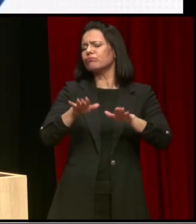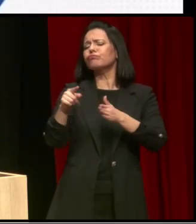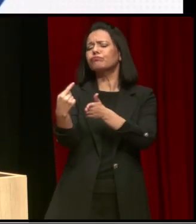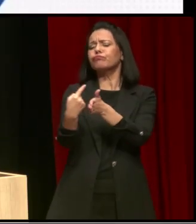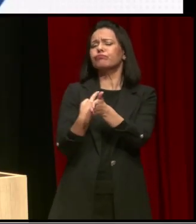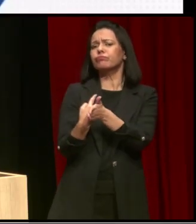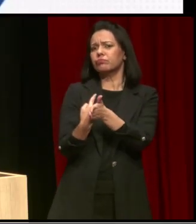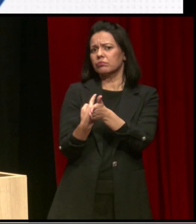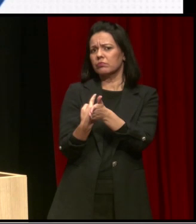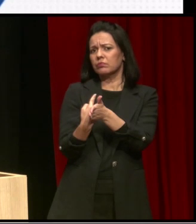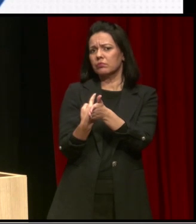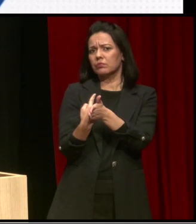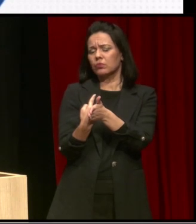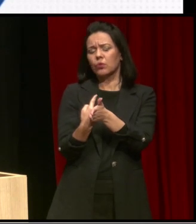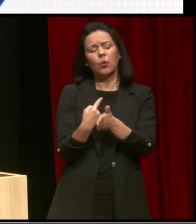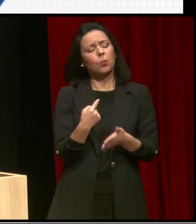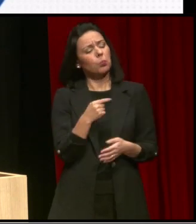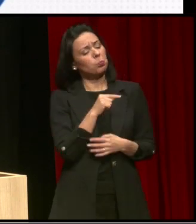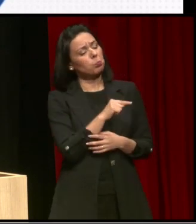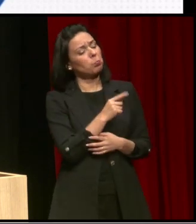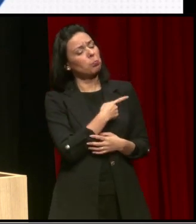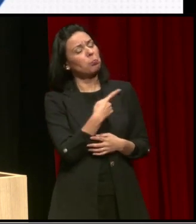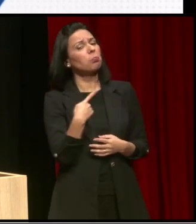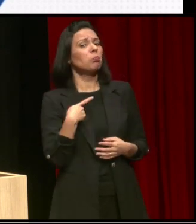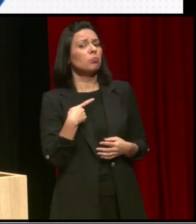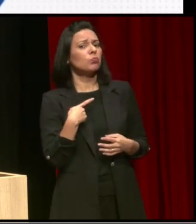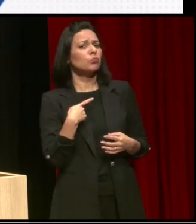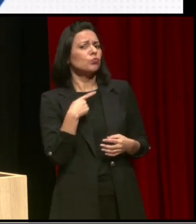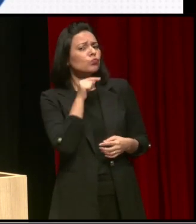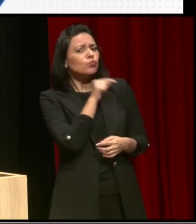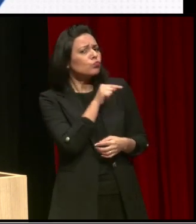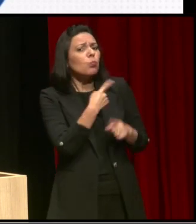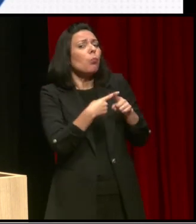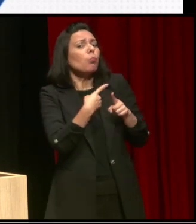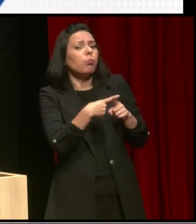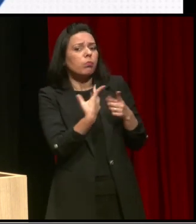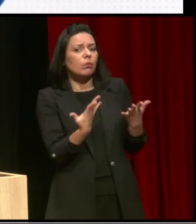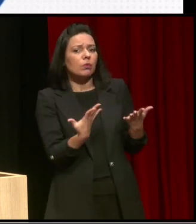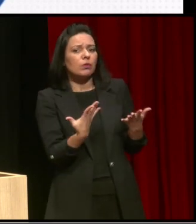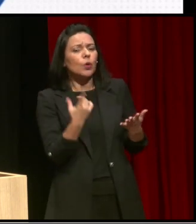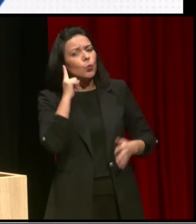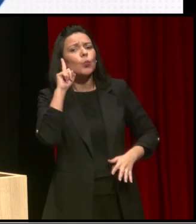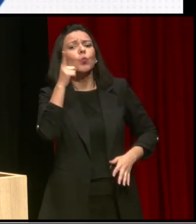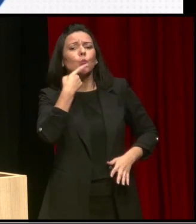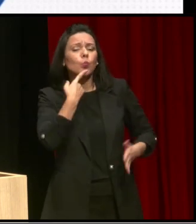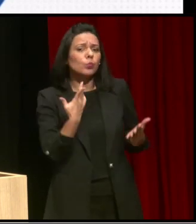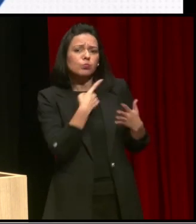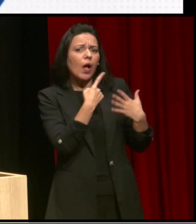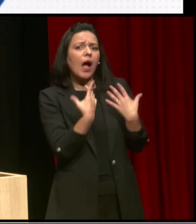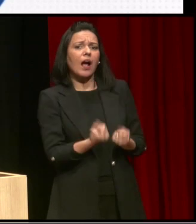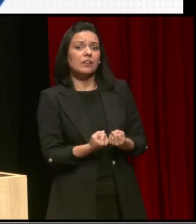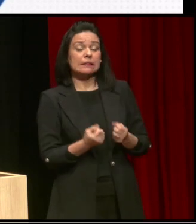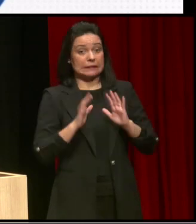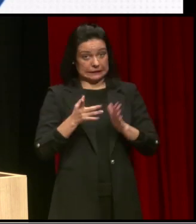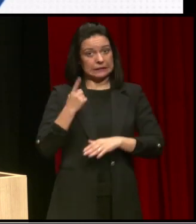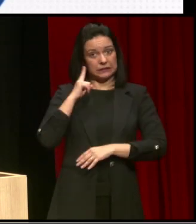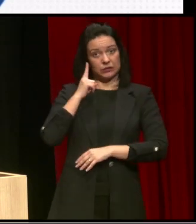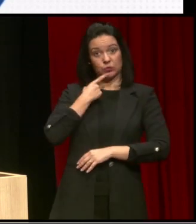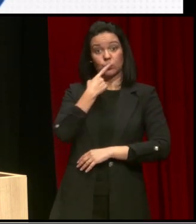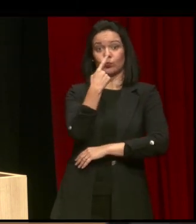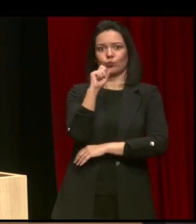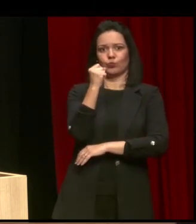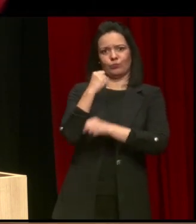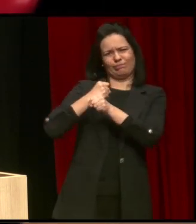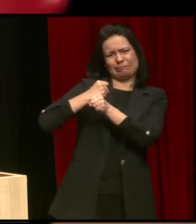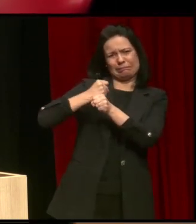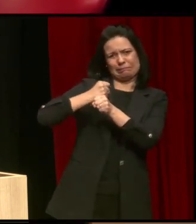assim, por que que o senhor, pastor Eli, resolveu trabalhar com surdos? Eu trabalhei com surdos uns 18